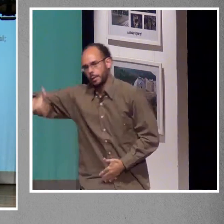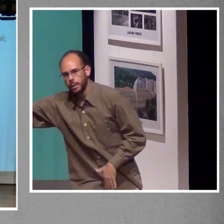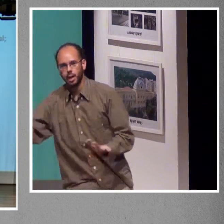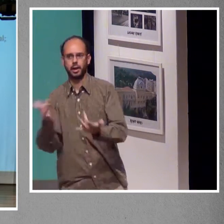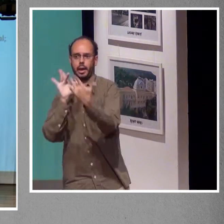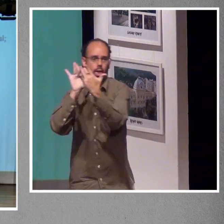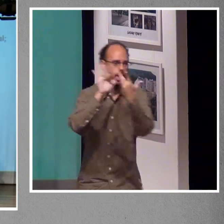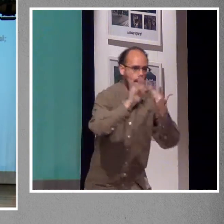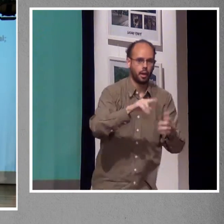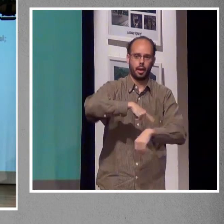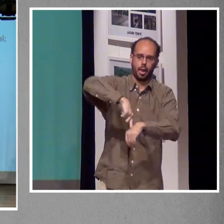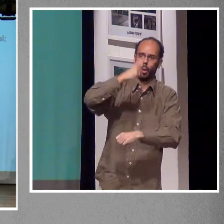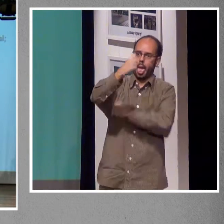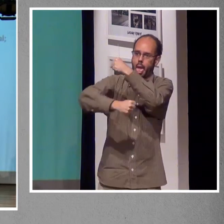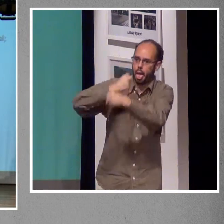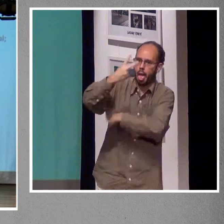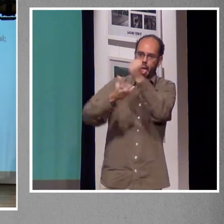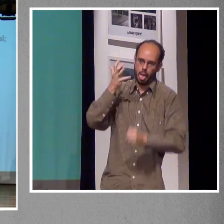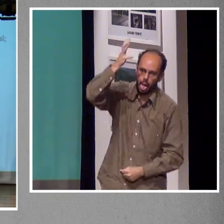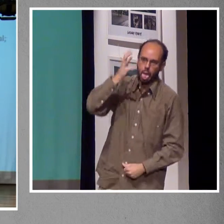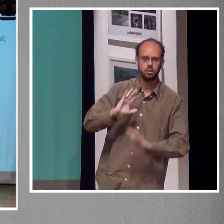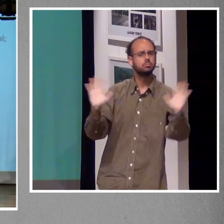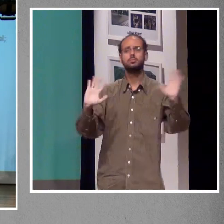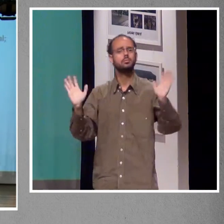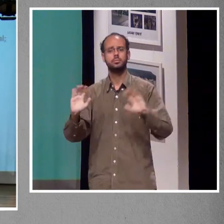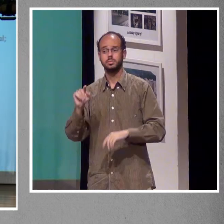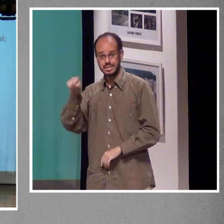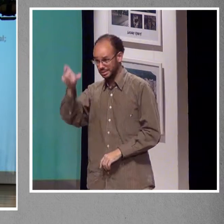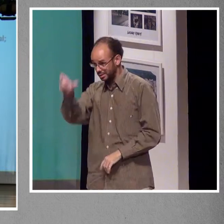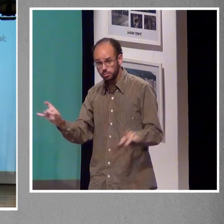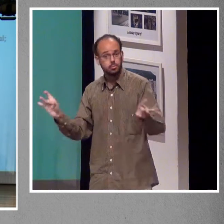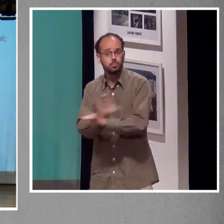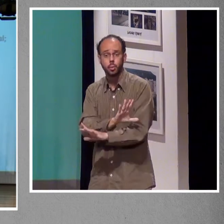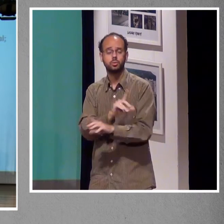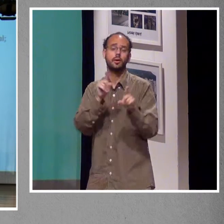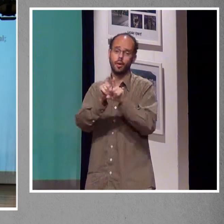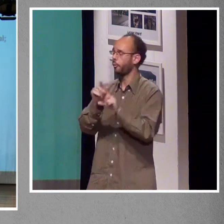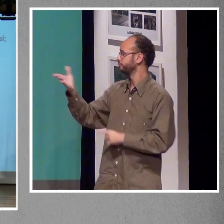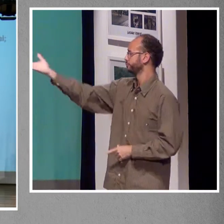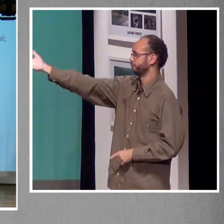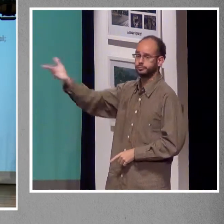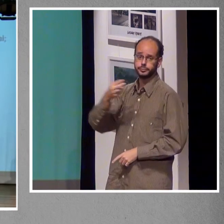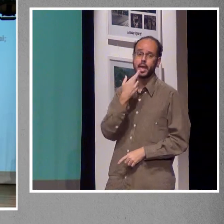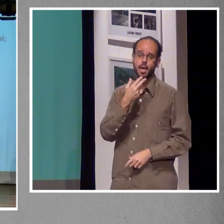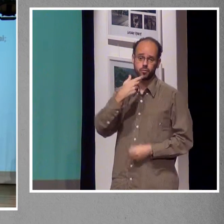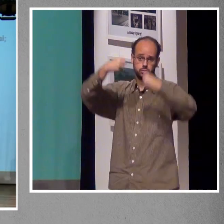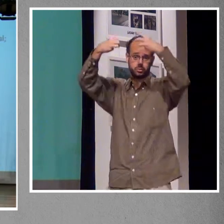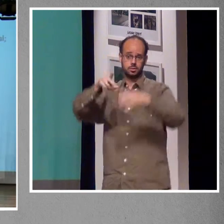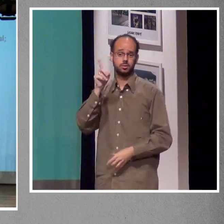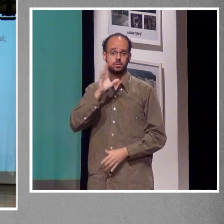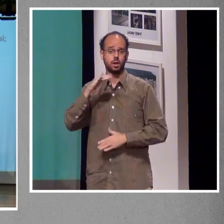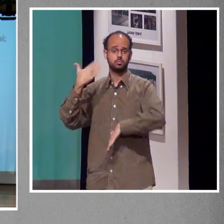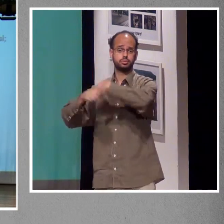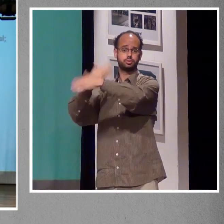para que na escola, né, nas palestras, haja um contato onde a pessoa ela tenha um desempenho